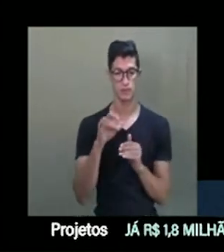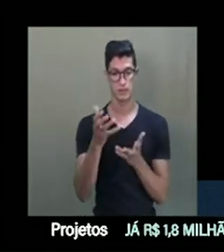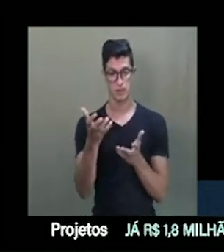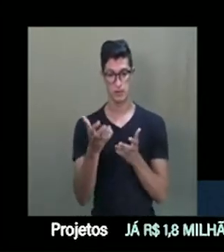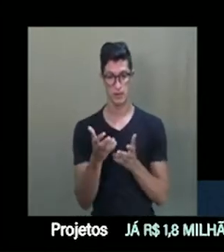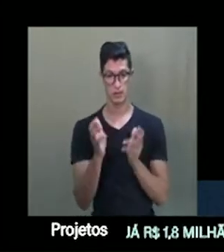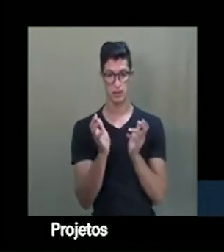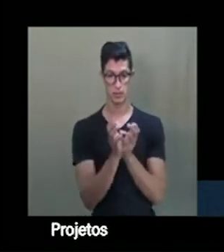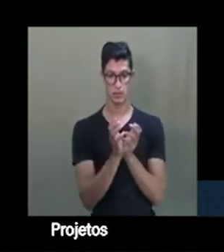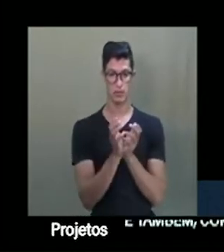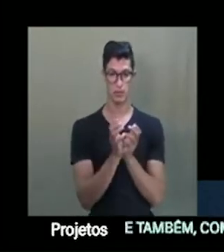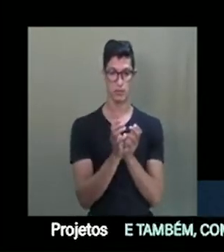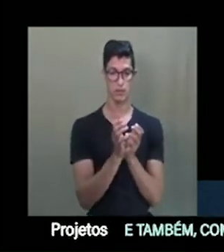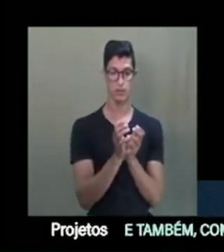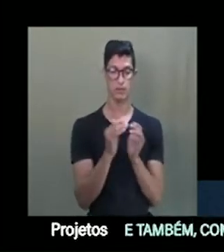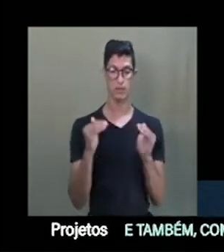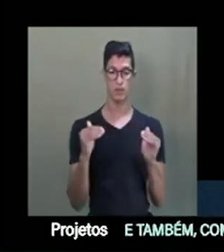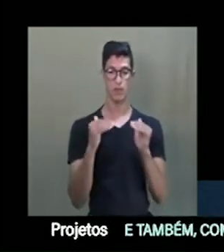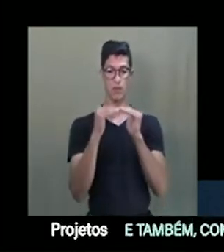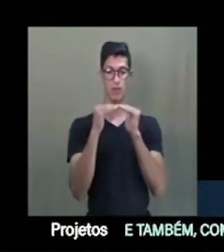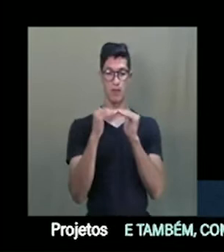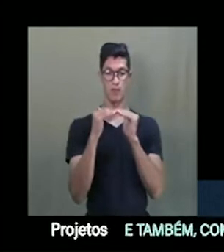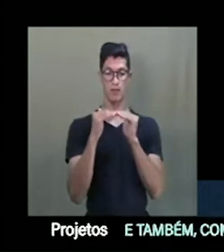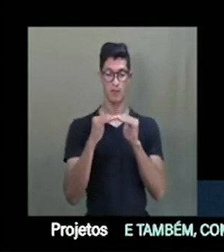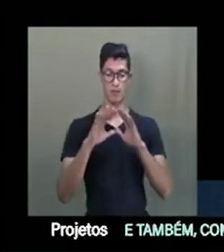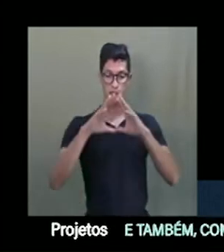senadores, grupos de senadores compostos